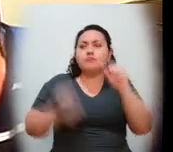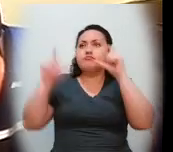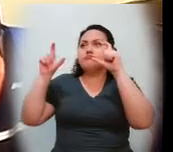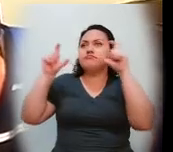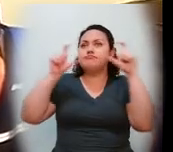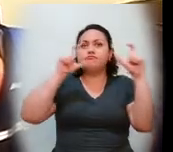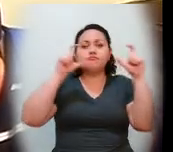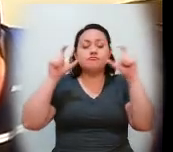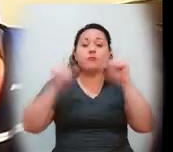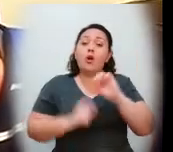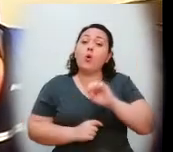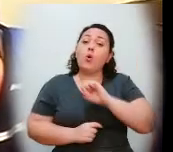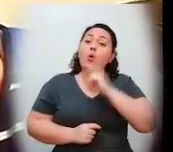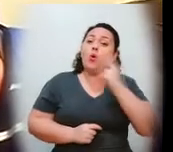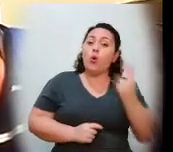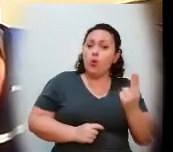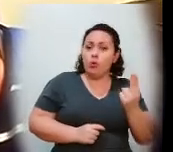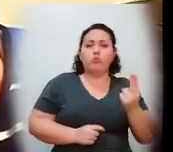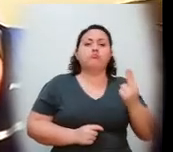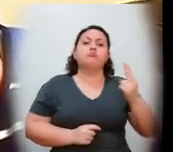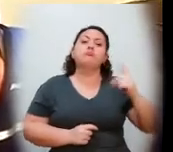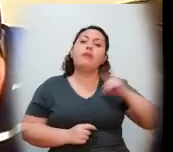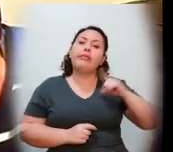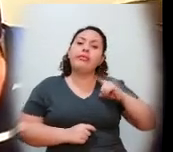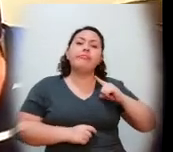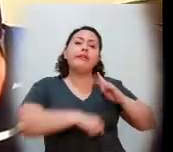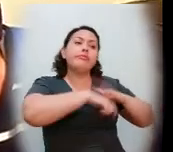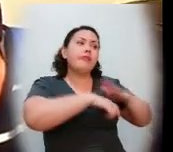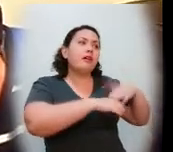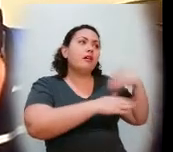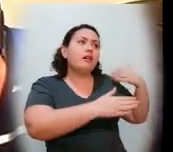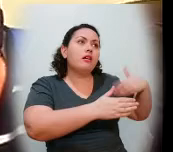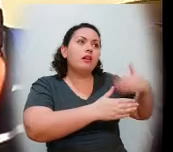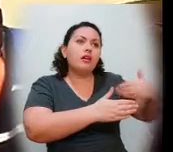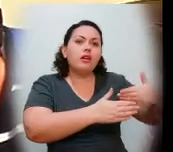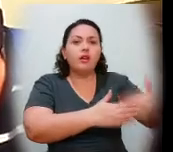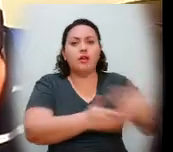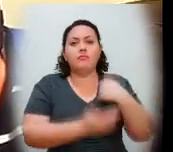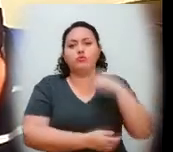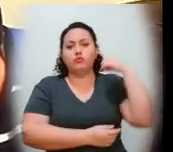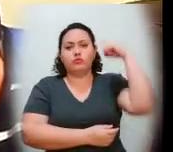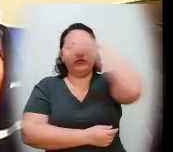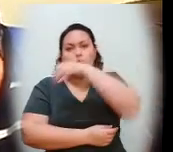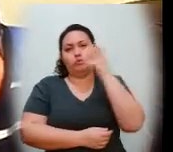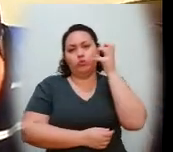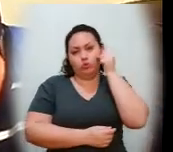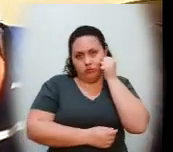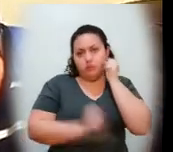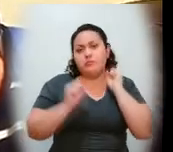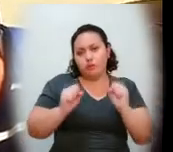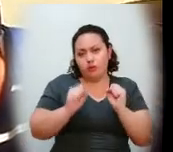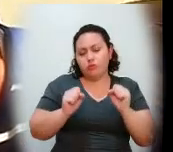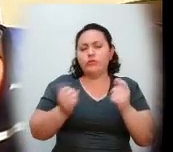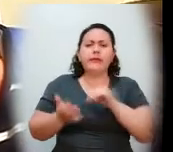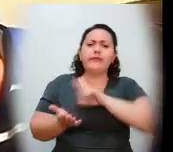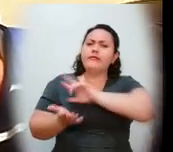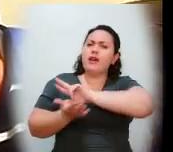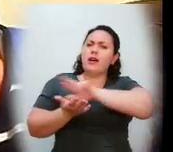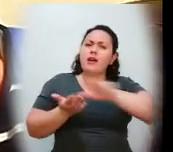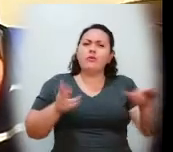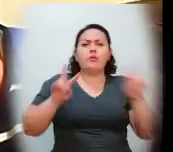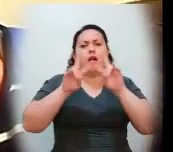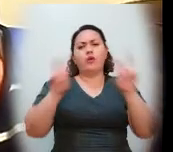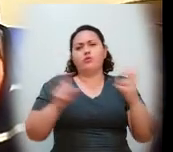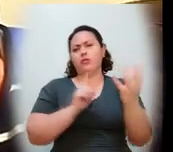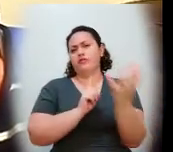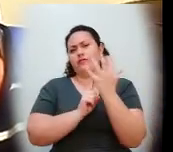Ou pode ser mais crônica, que eu já venho há mais tempo tendo mais dificuldade para dormir. E aí tem várias questões que podem